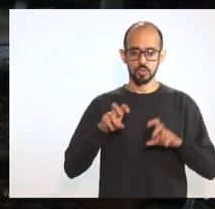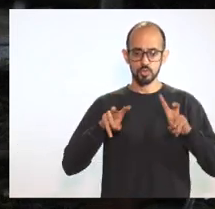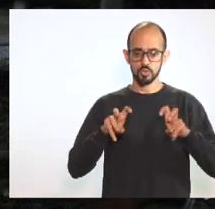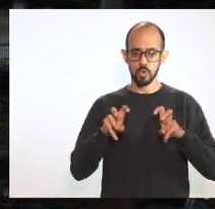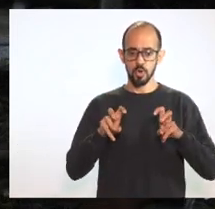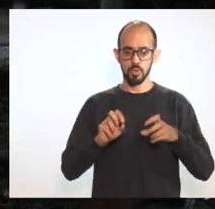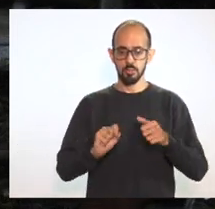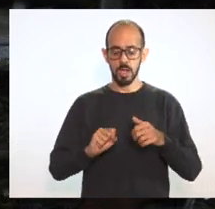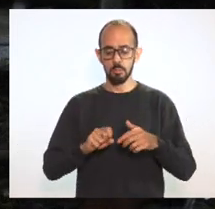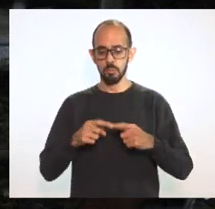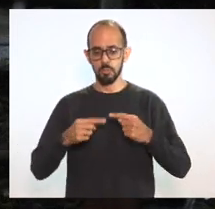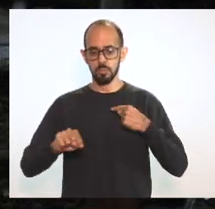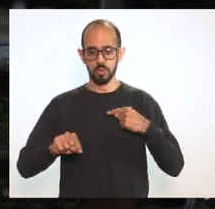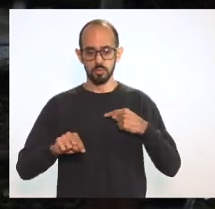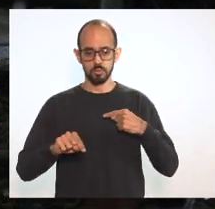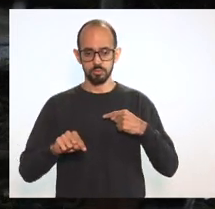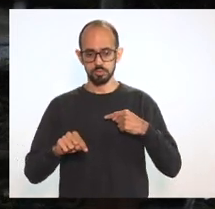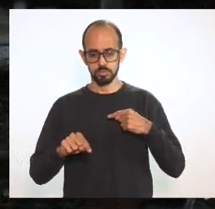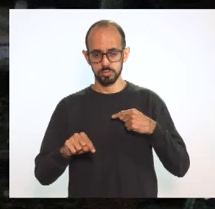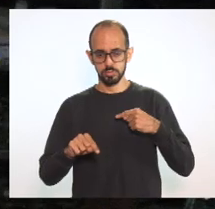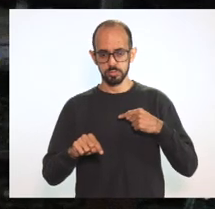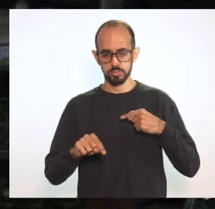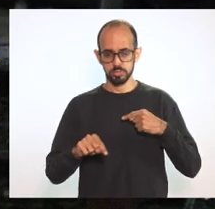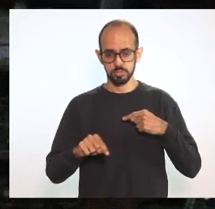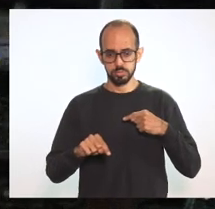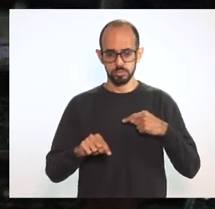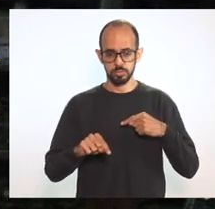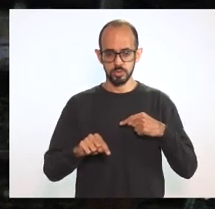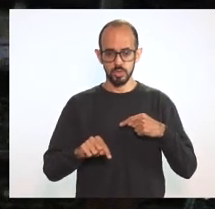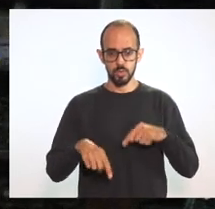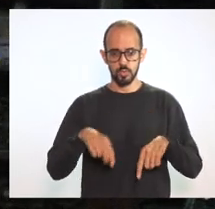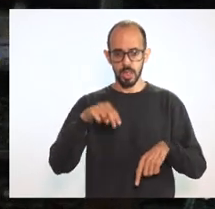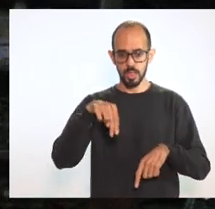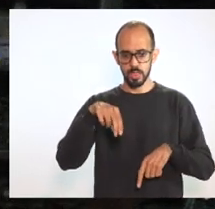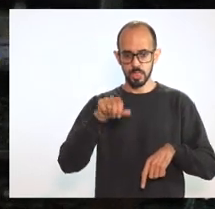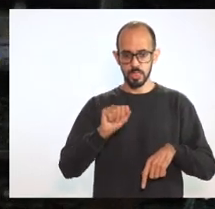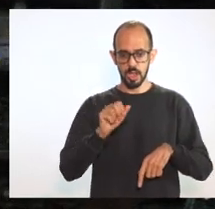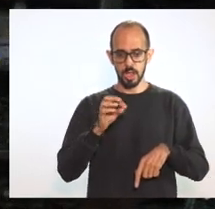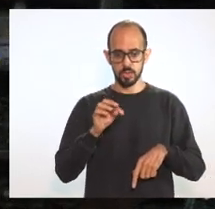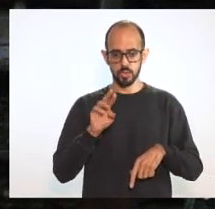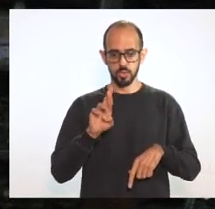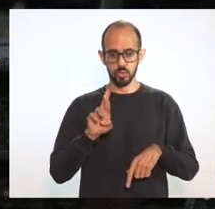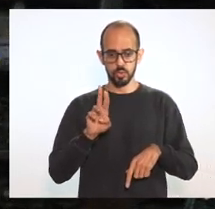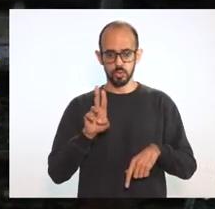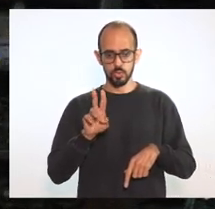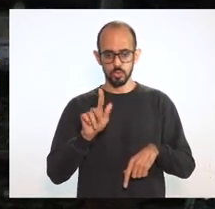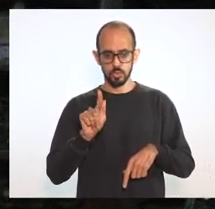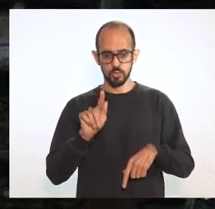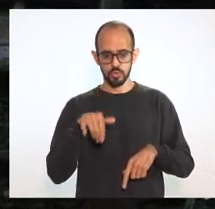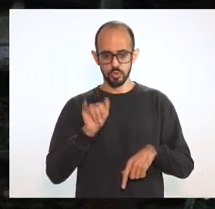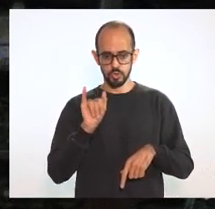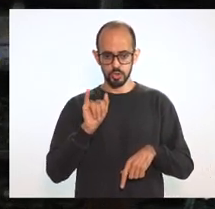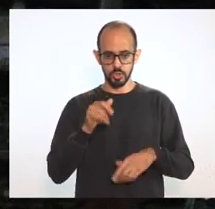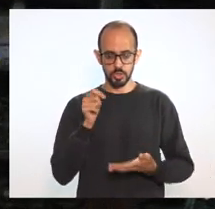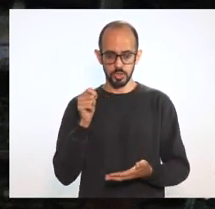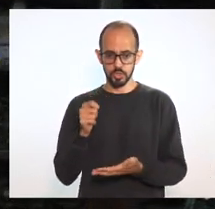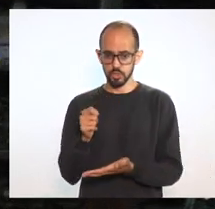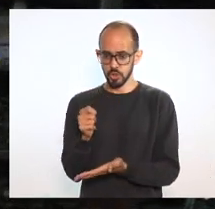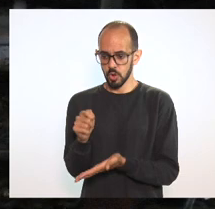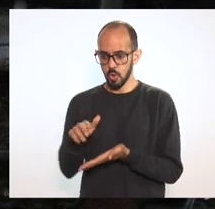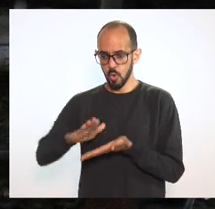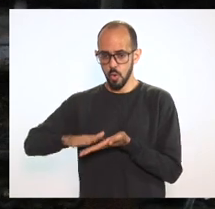vedação da Companhia Naturgia em realizar a cobrança pela média de consumo durante o estado de calamidade pública na